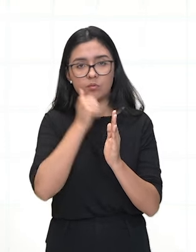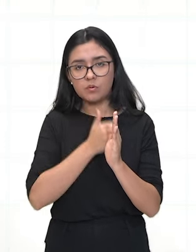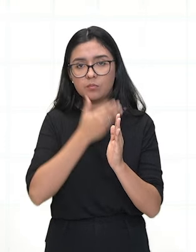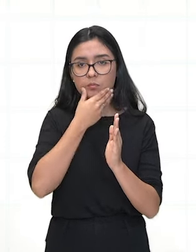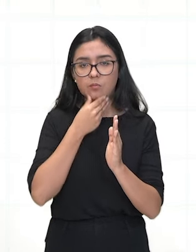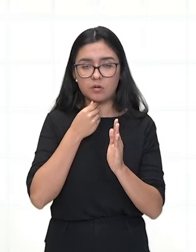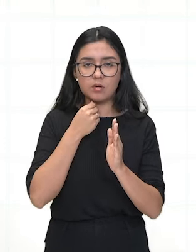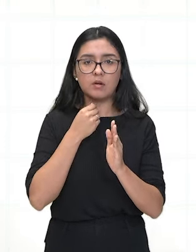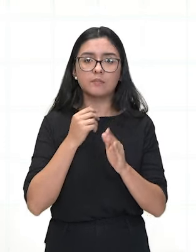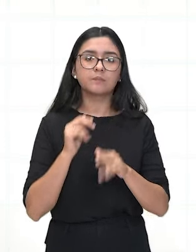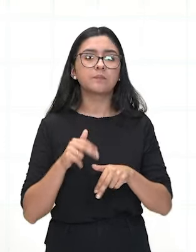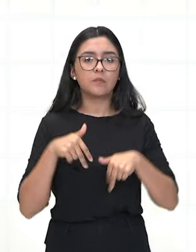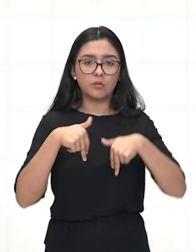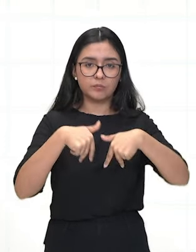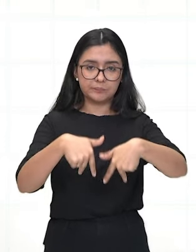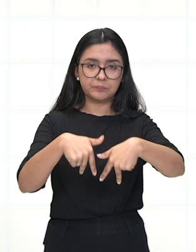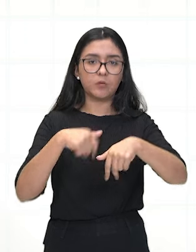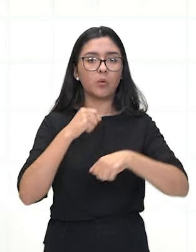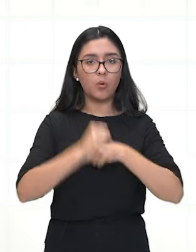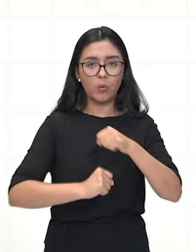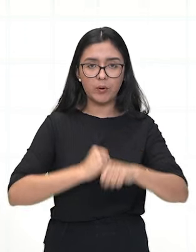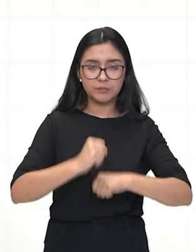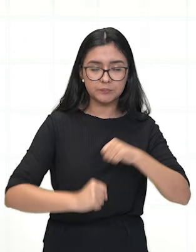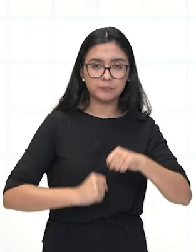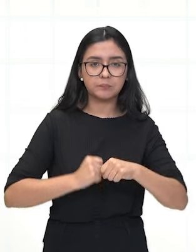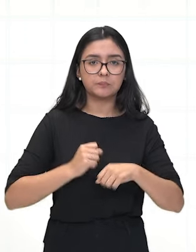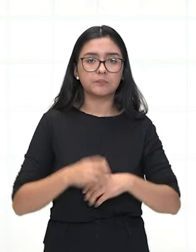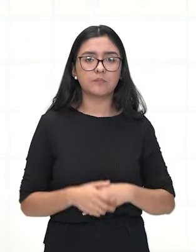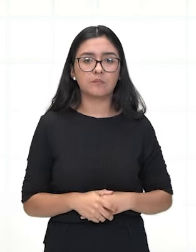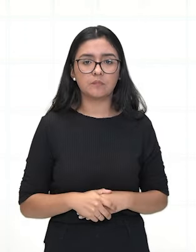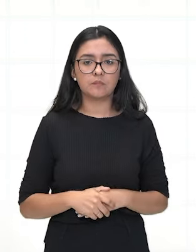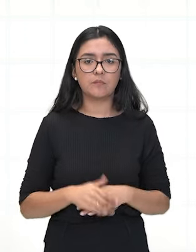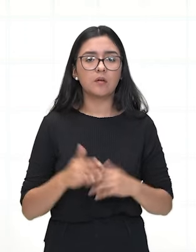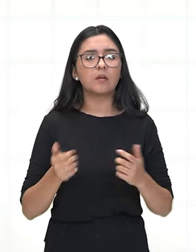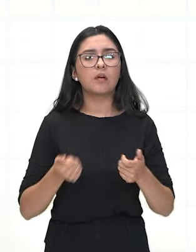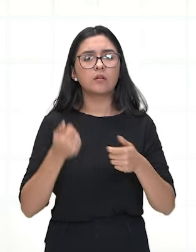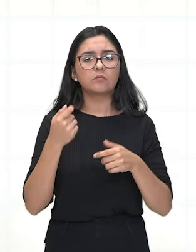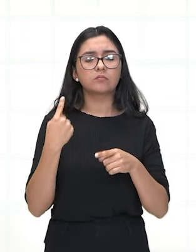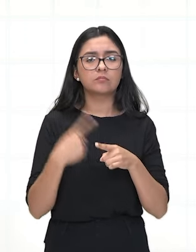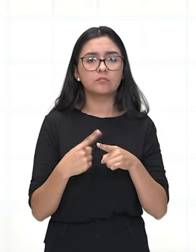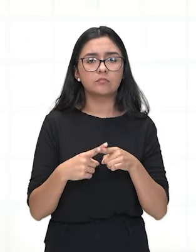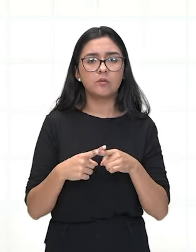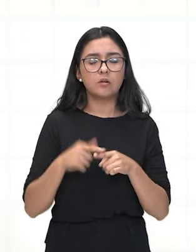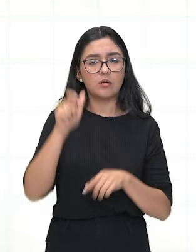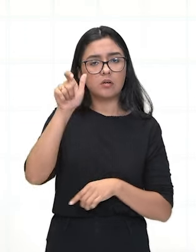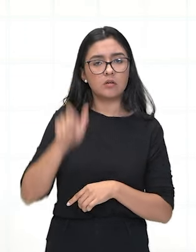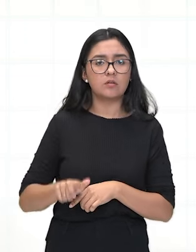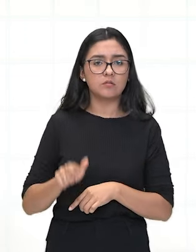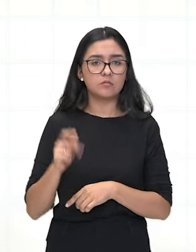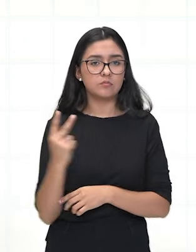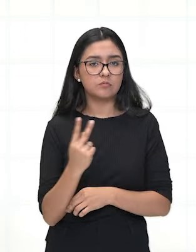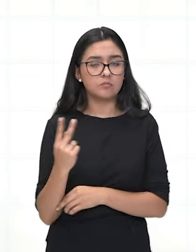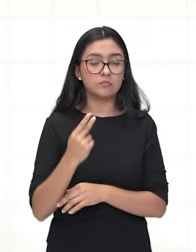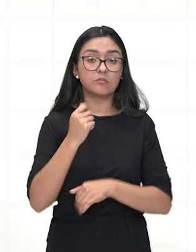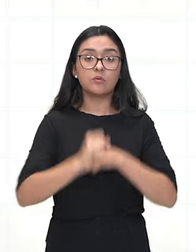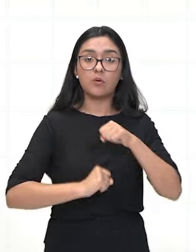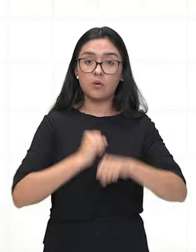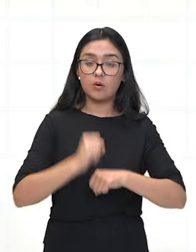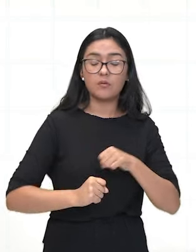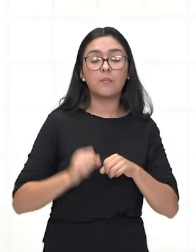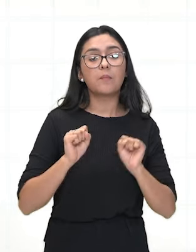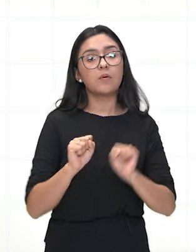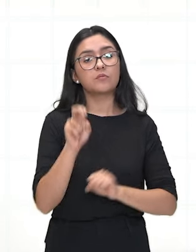correndo o verbo aqui é o verbo correr então quero dizer que eles estavam correndo right Então posso